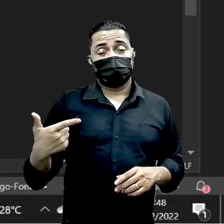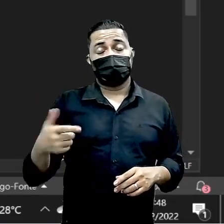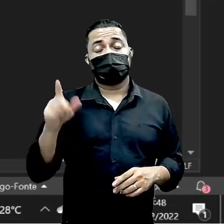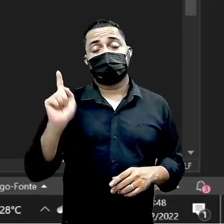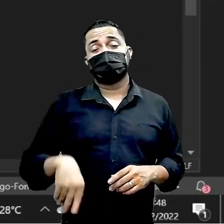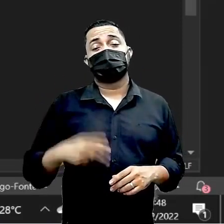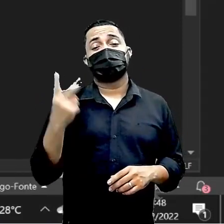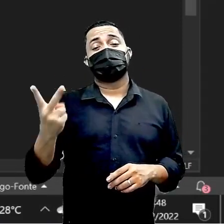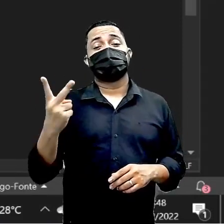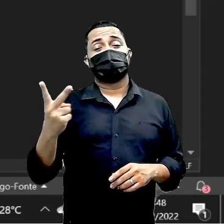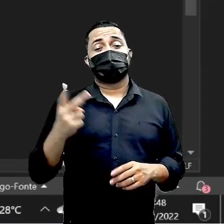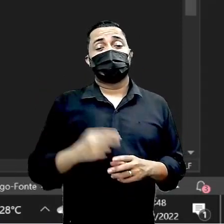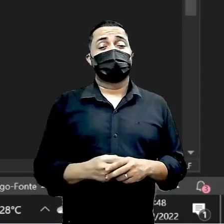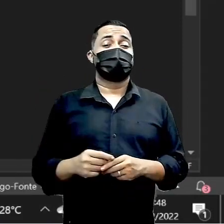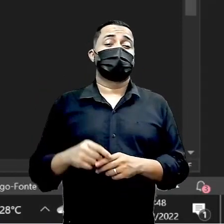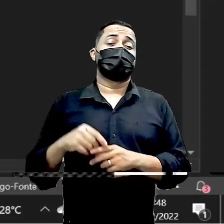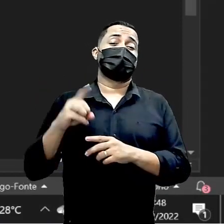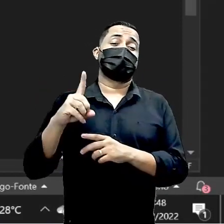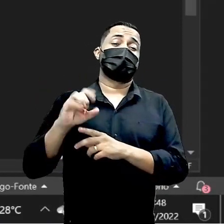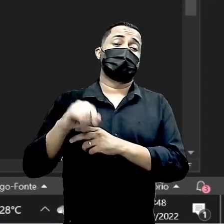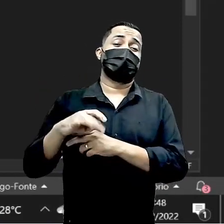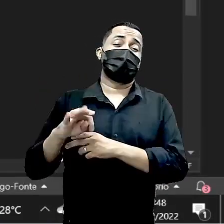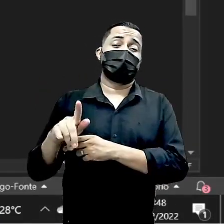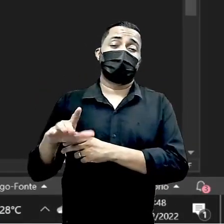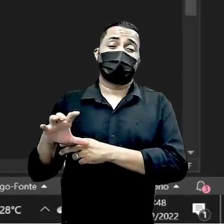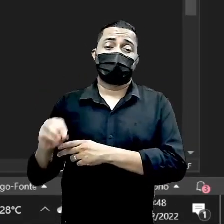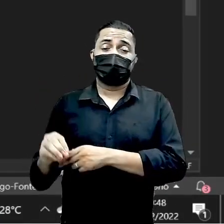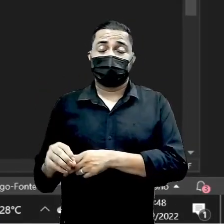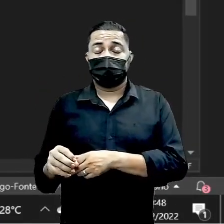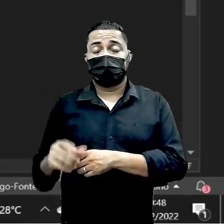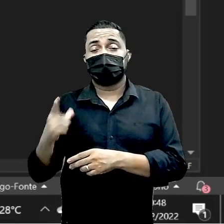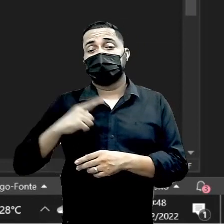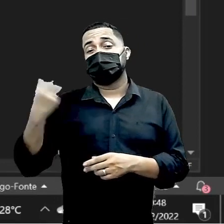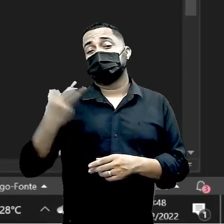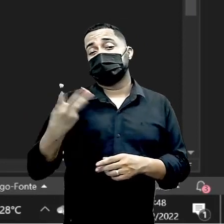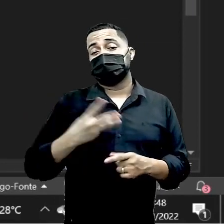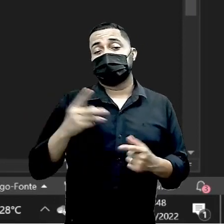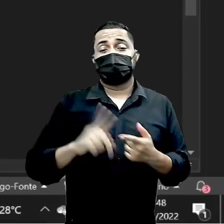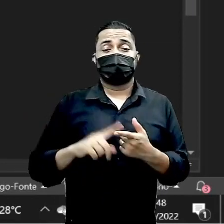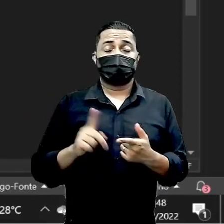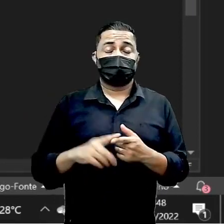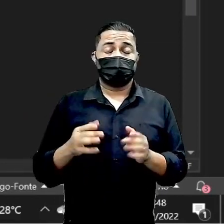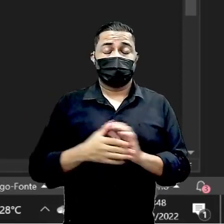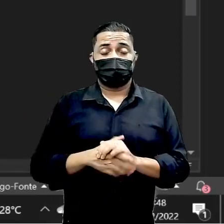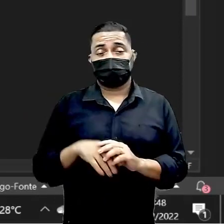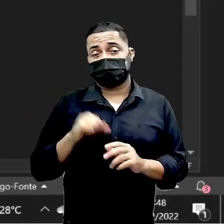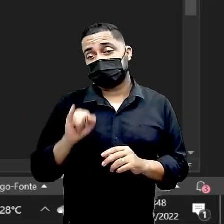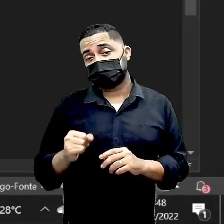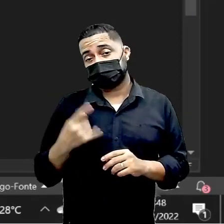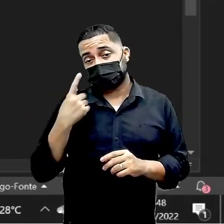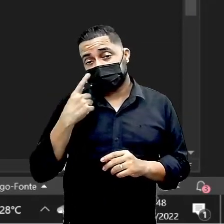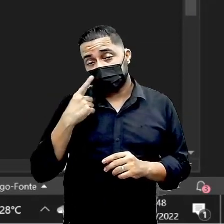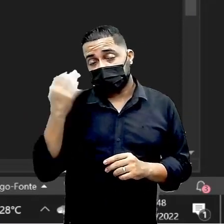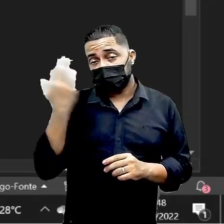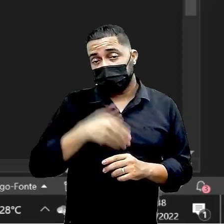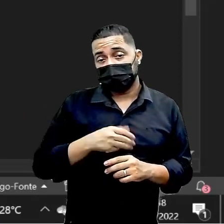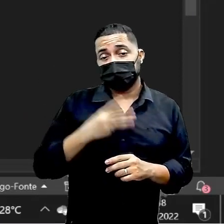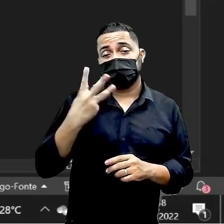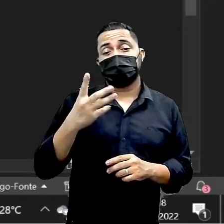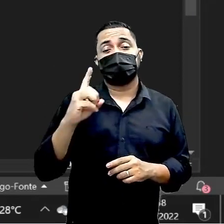em duas dimensões, porque o Unity também tem um vetor em terceira dimensão, né? Caso você programe aí o seu game para